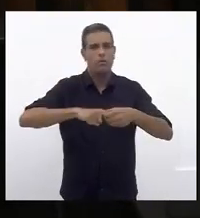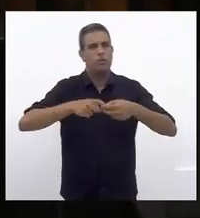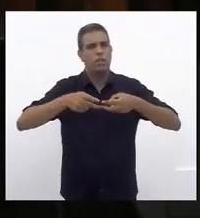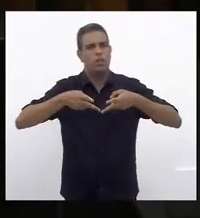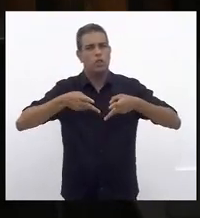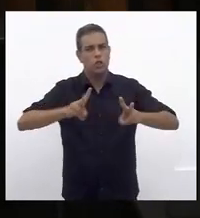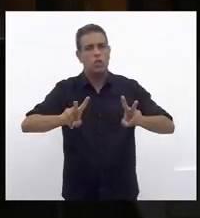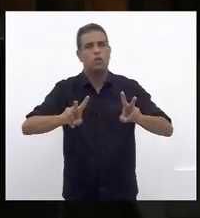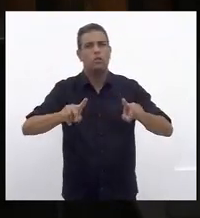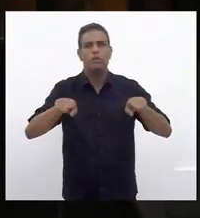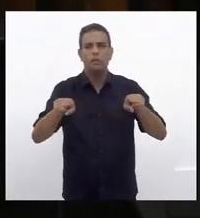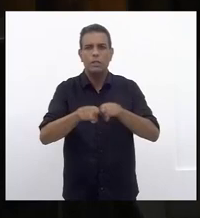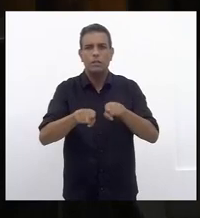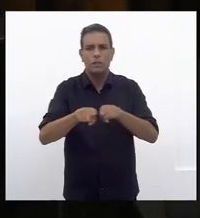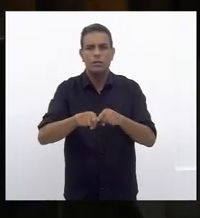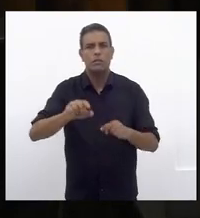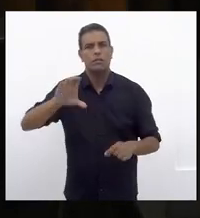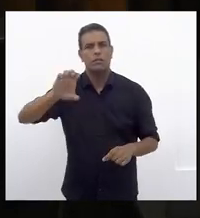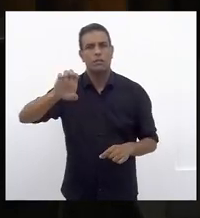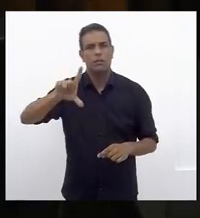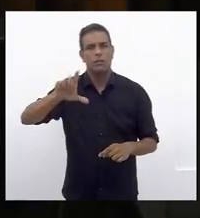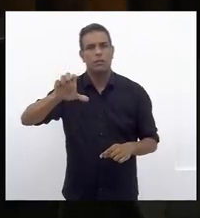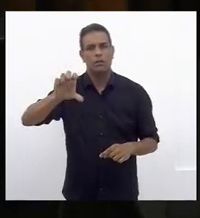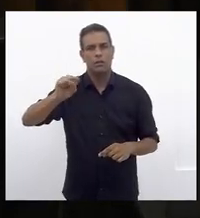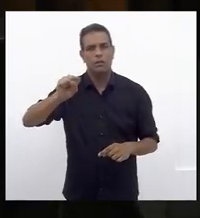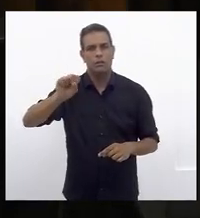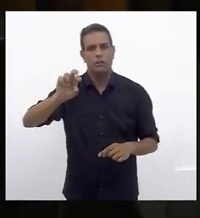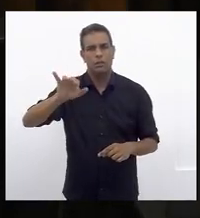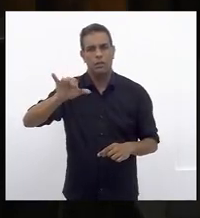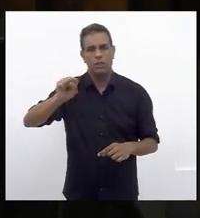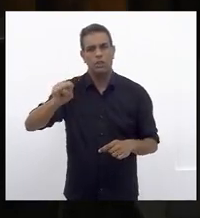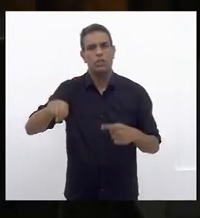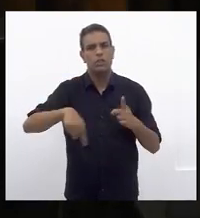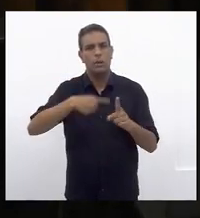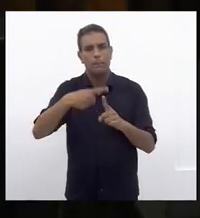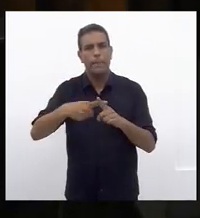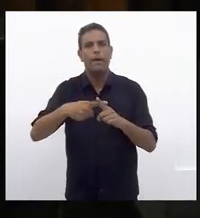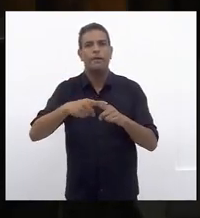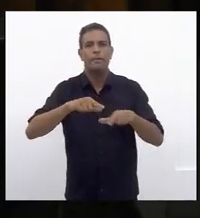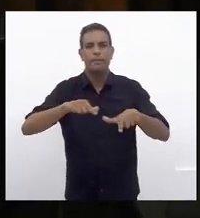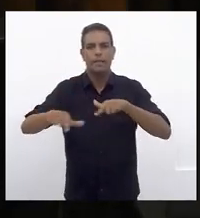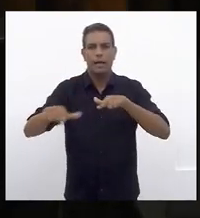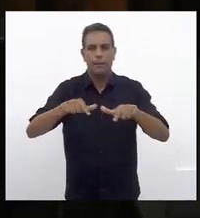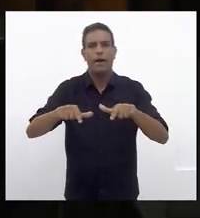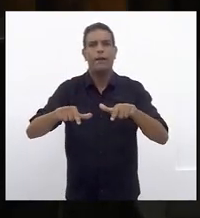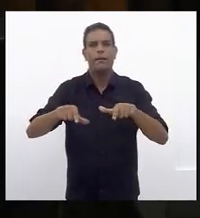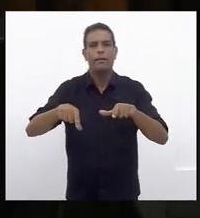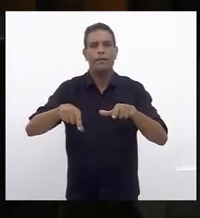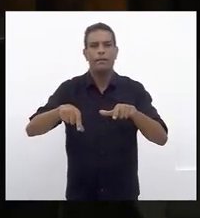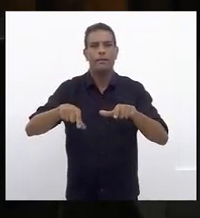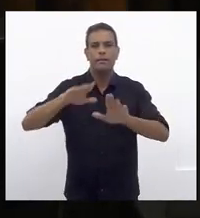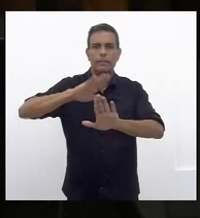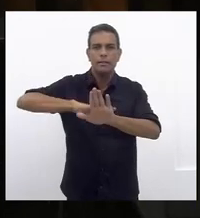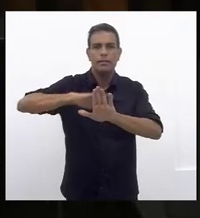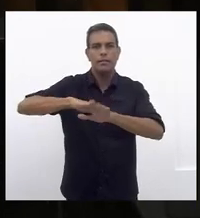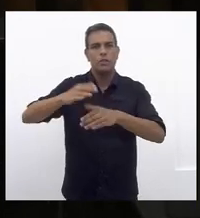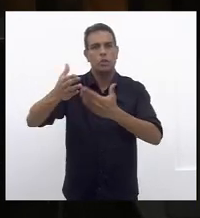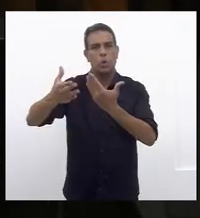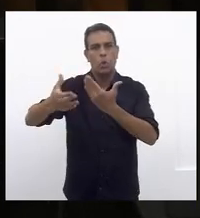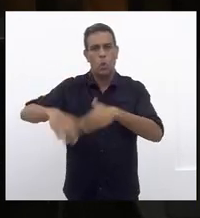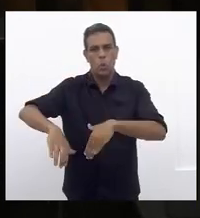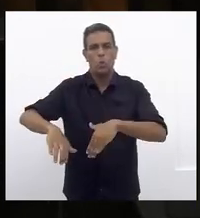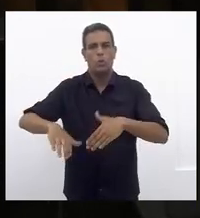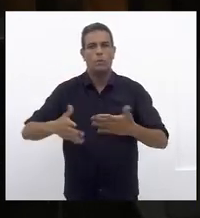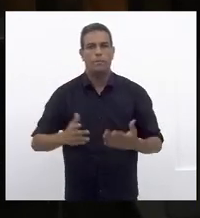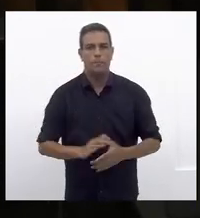São seletistas, sim, mas são empregados públicos porque são concursados. Dito